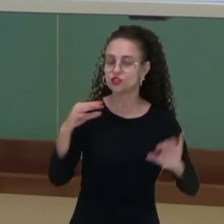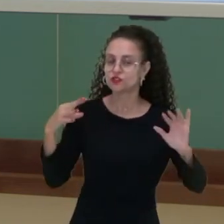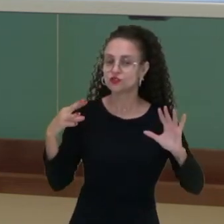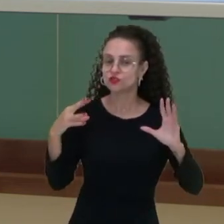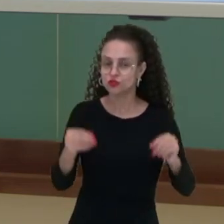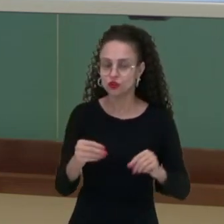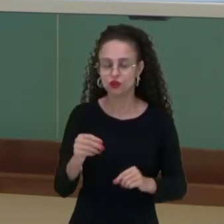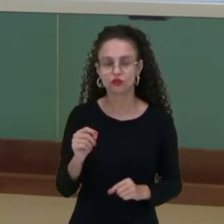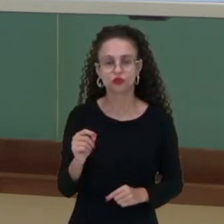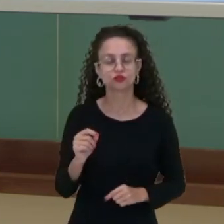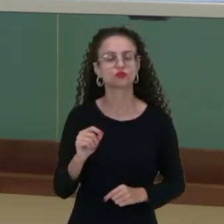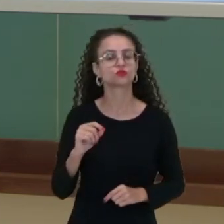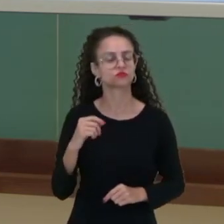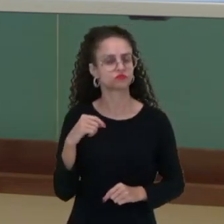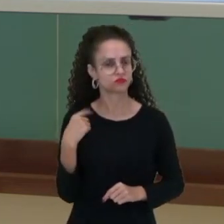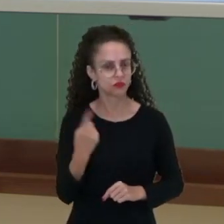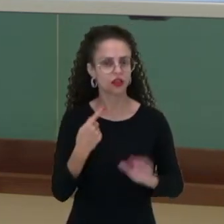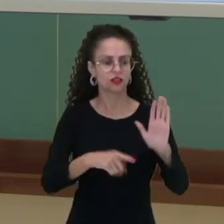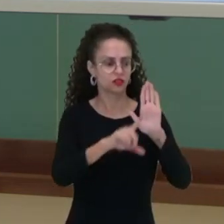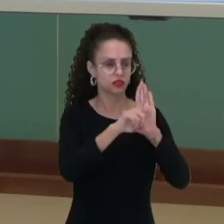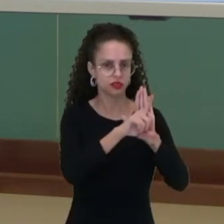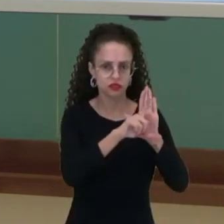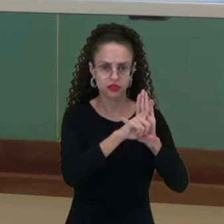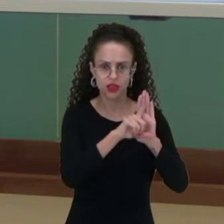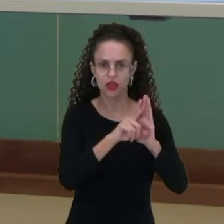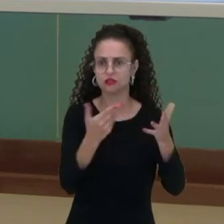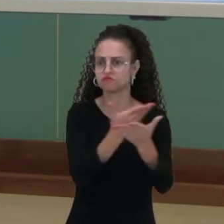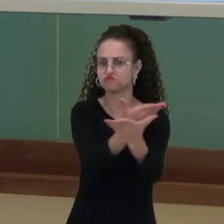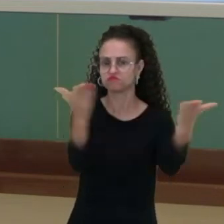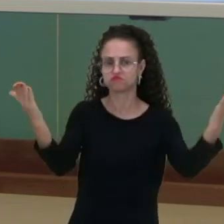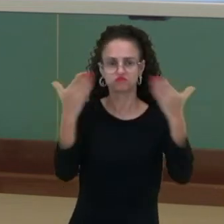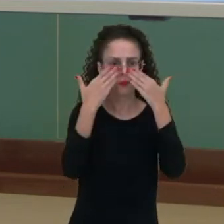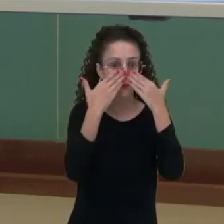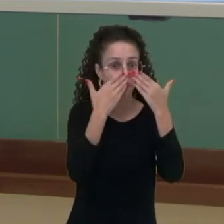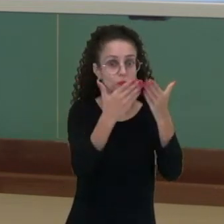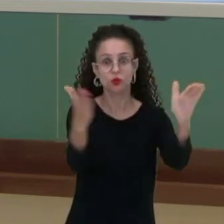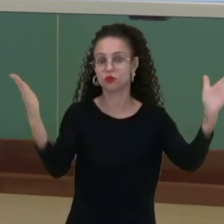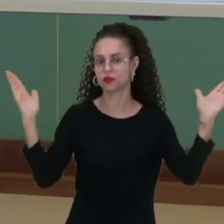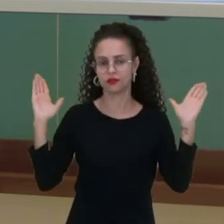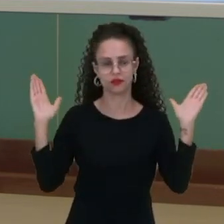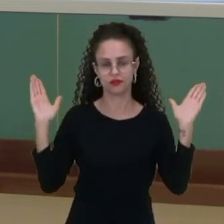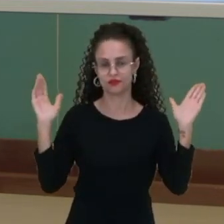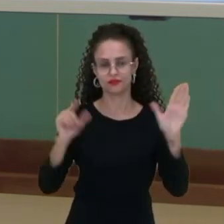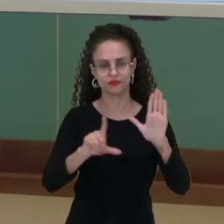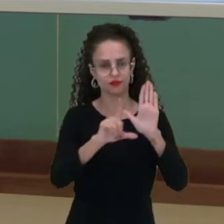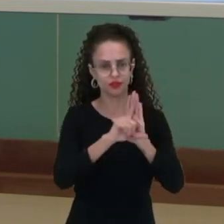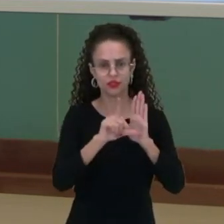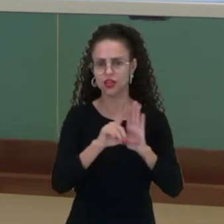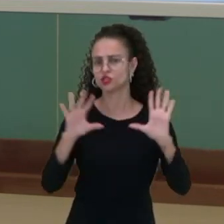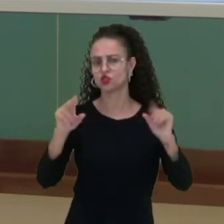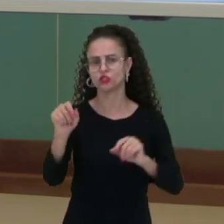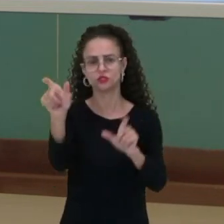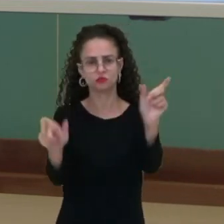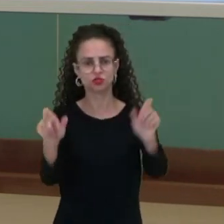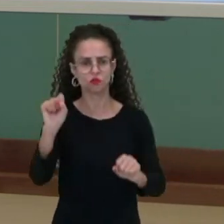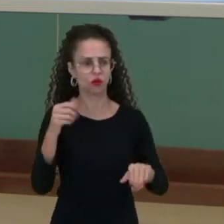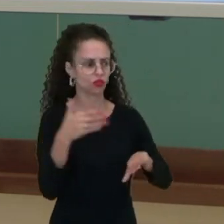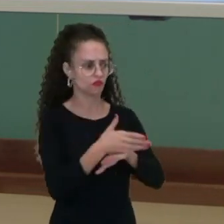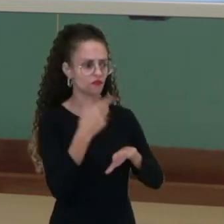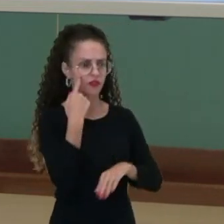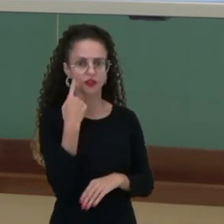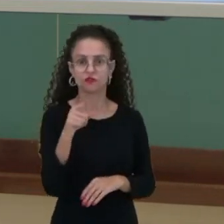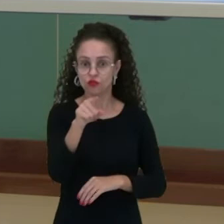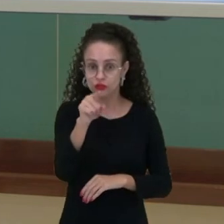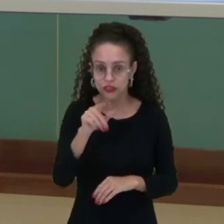Todos se entendem que as leis estão públicas, as leis são públicas, que as leis estão de acesso a todos. Se você não pegou o